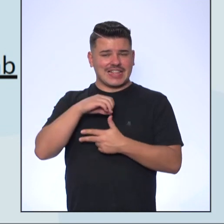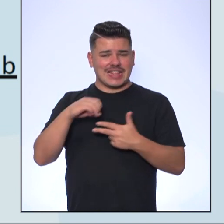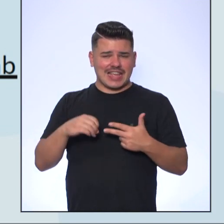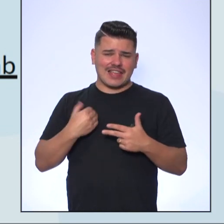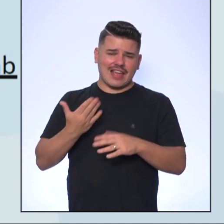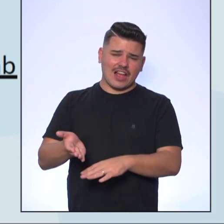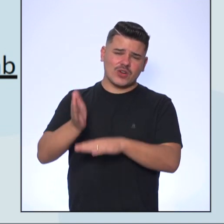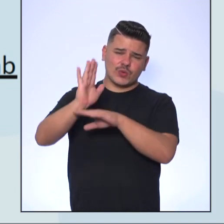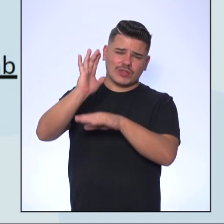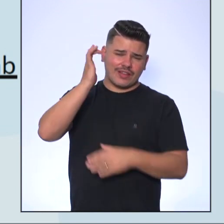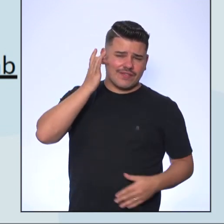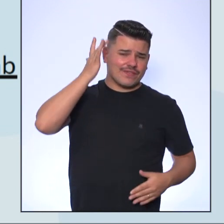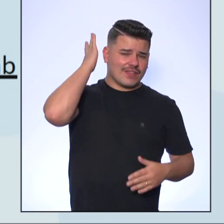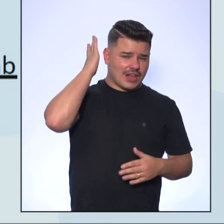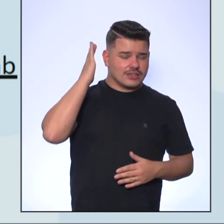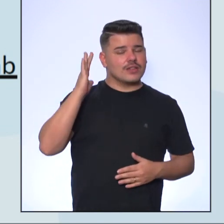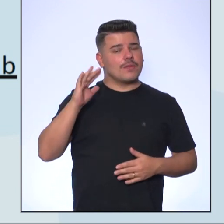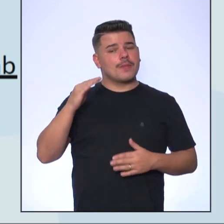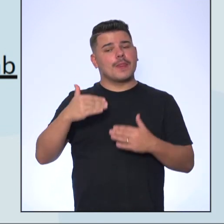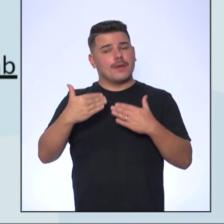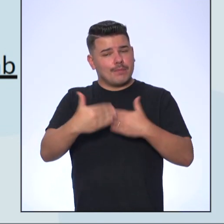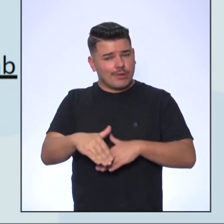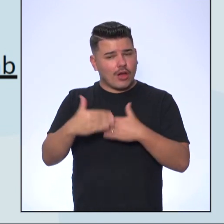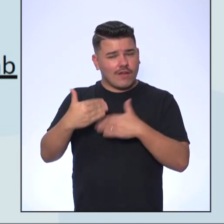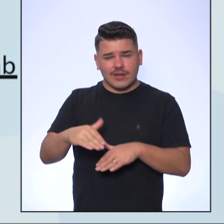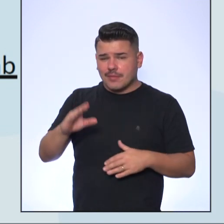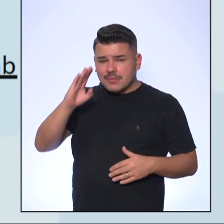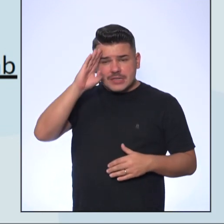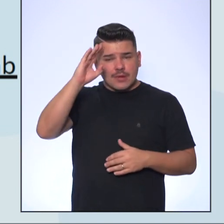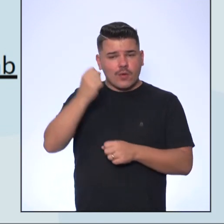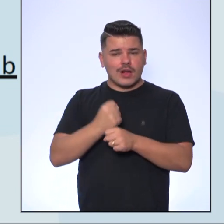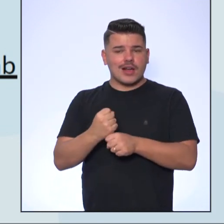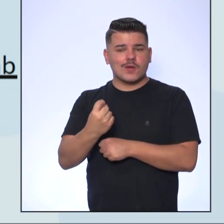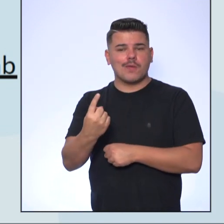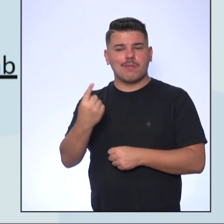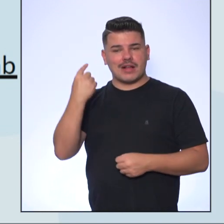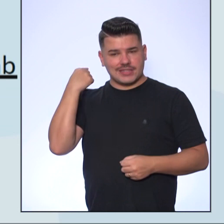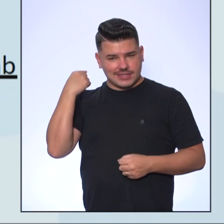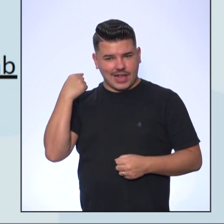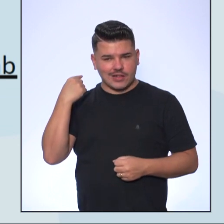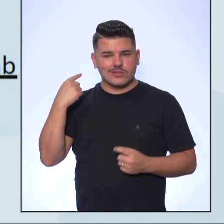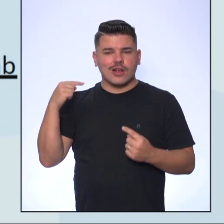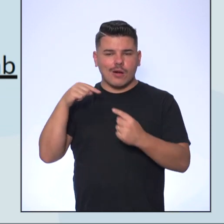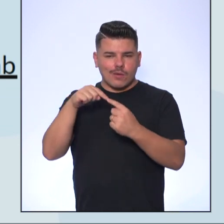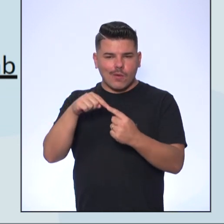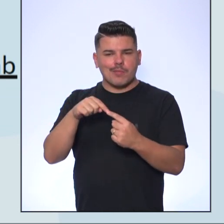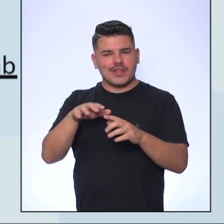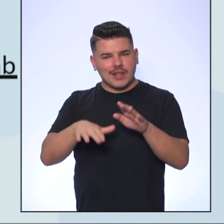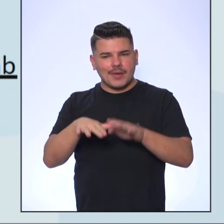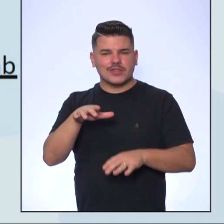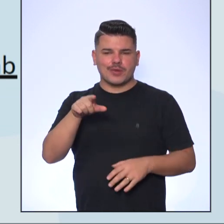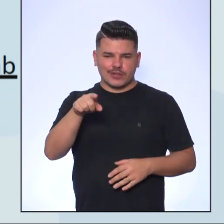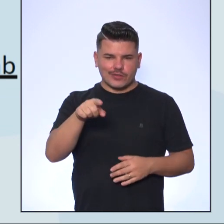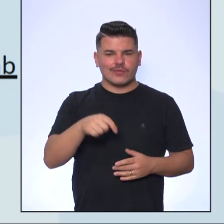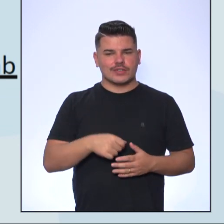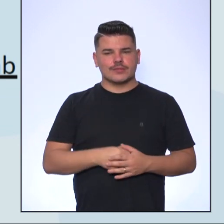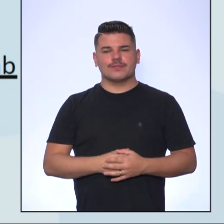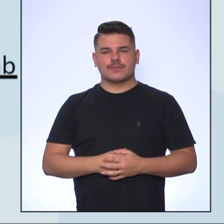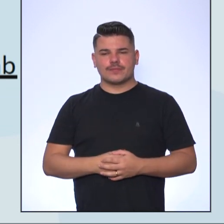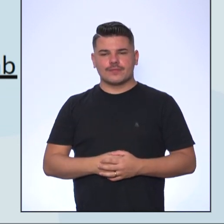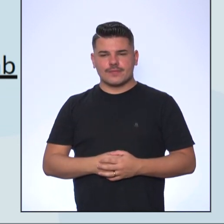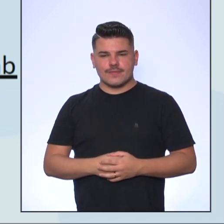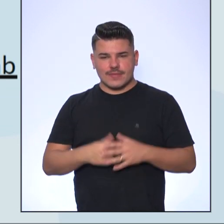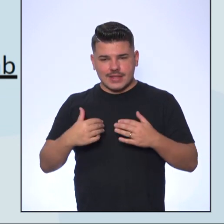muito. Então, pegar as provas, especialmente a do ano passado, que já tem um perfil provavelmente mais próximo